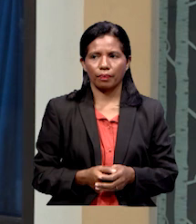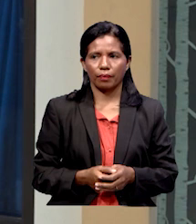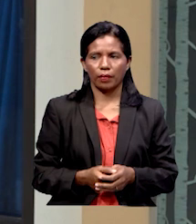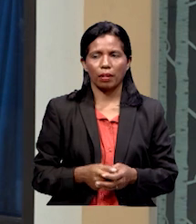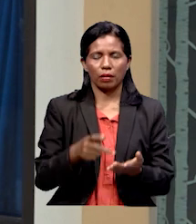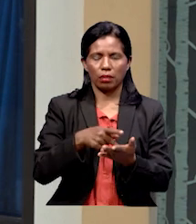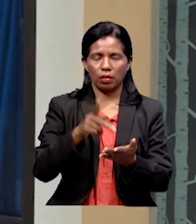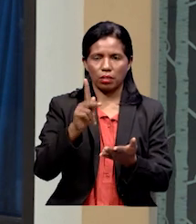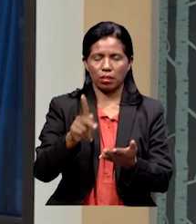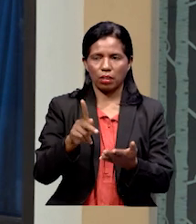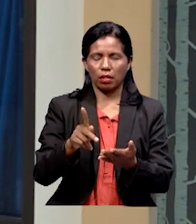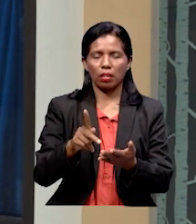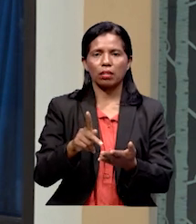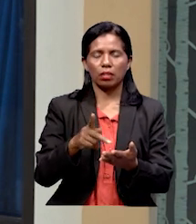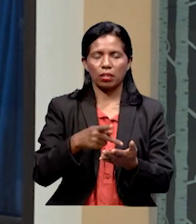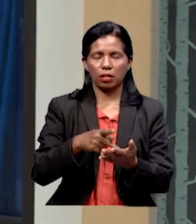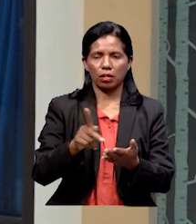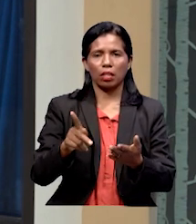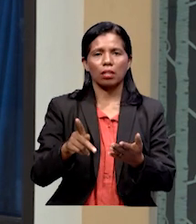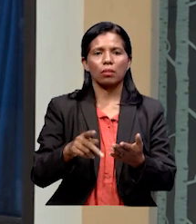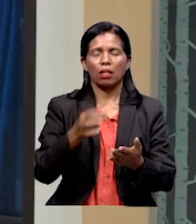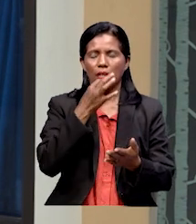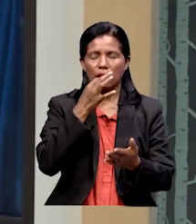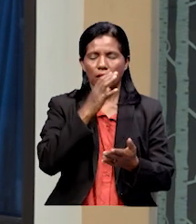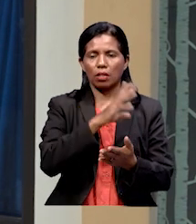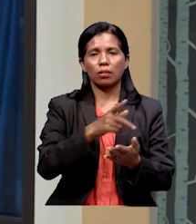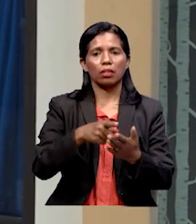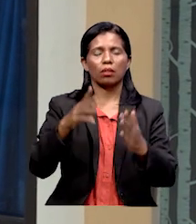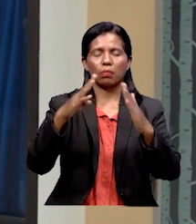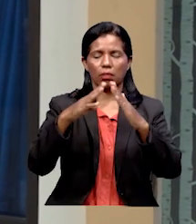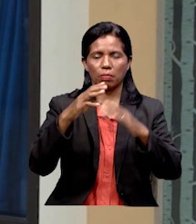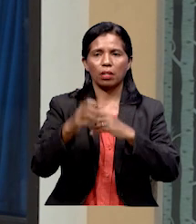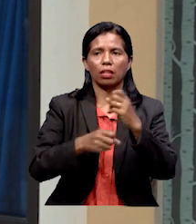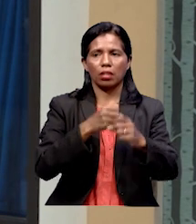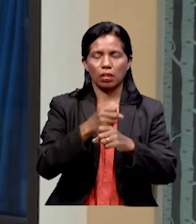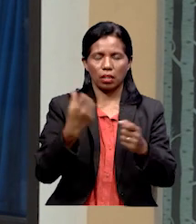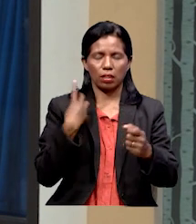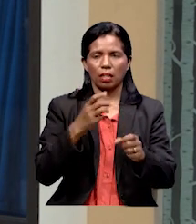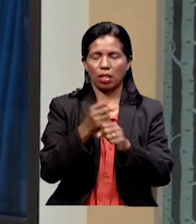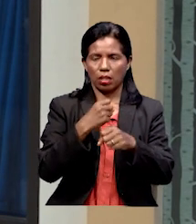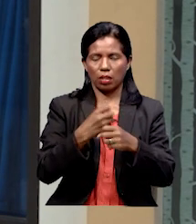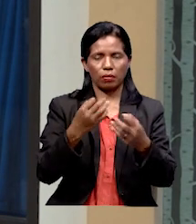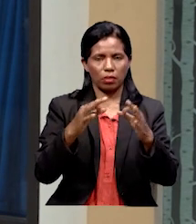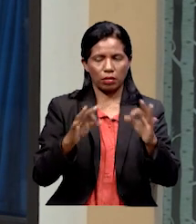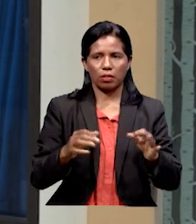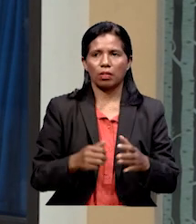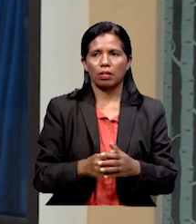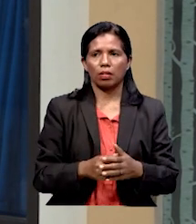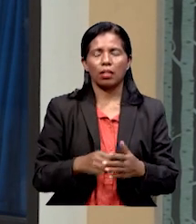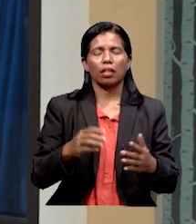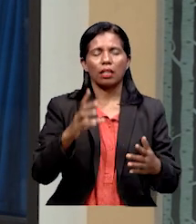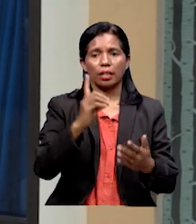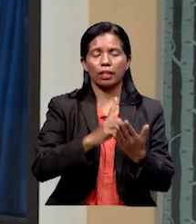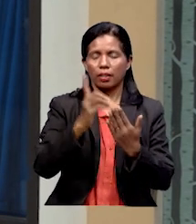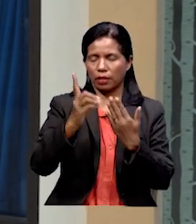pagamento akomodasaun nomas gusto da vida nebe maka tinan anterior ne kuasa ita proses. Unik di Desember maka gor sih proses lara mela